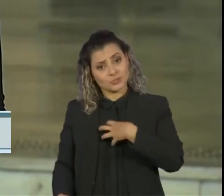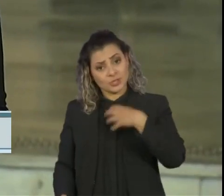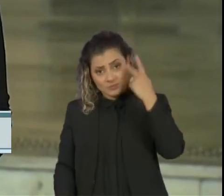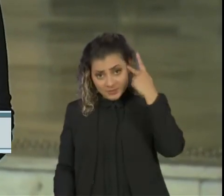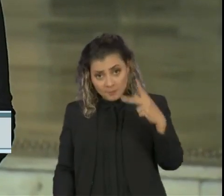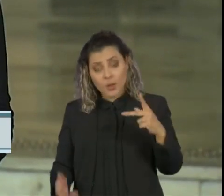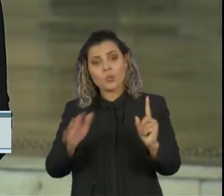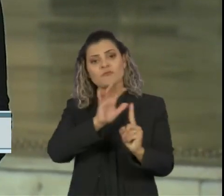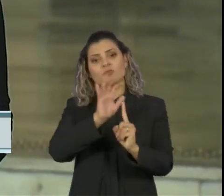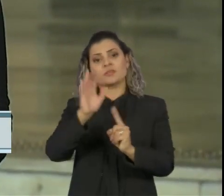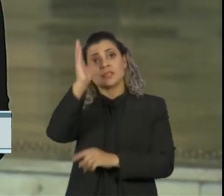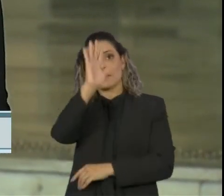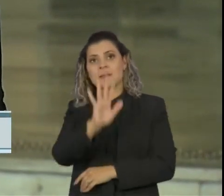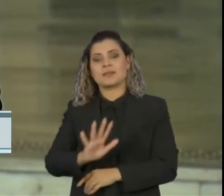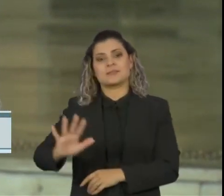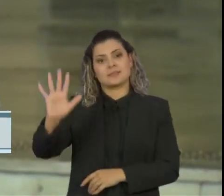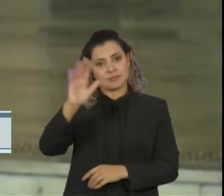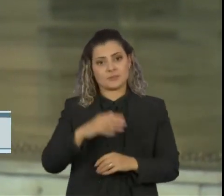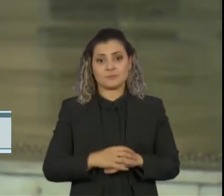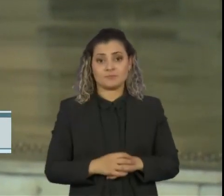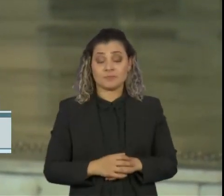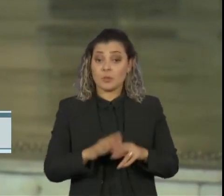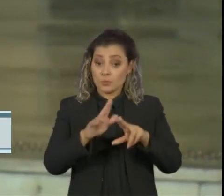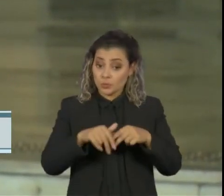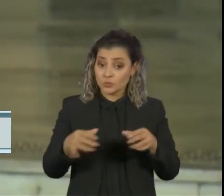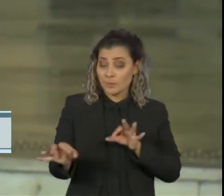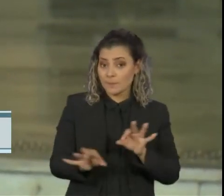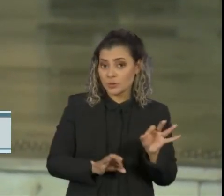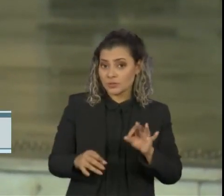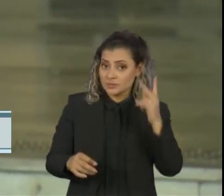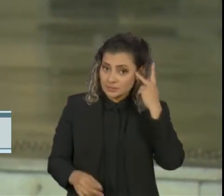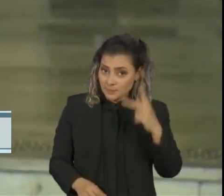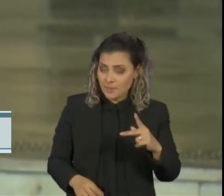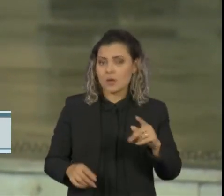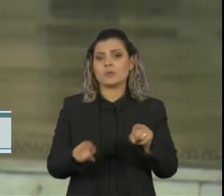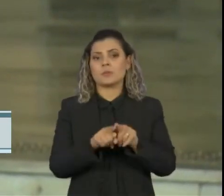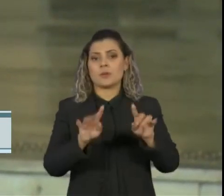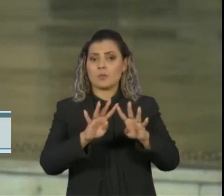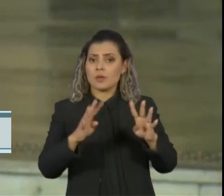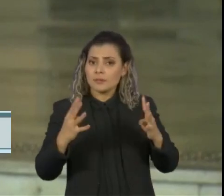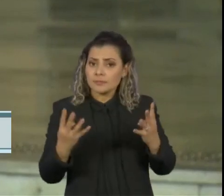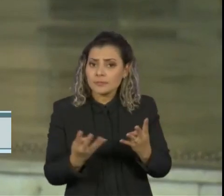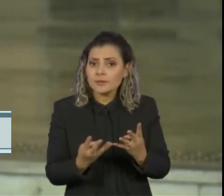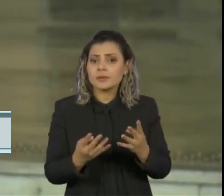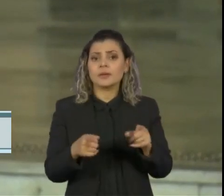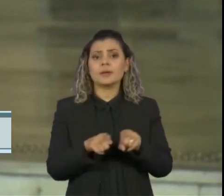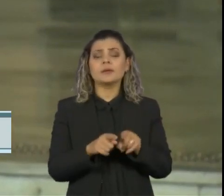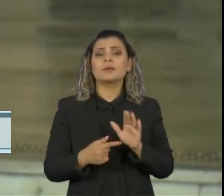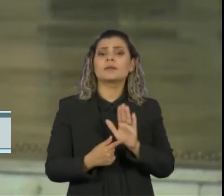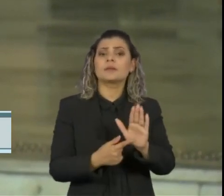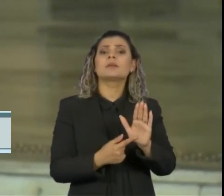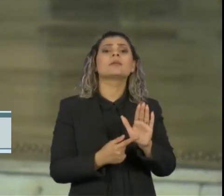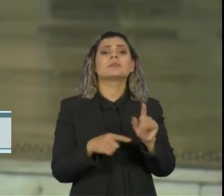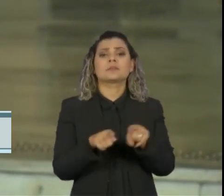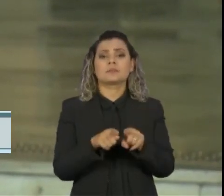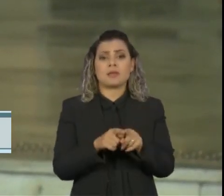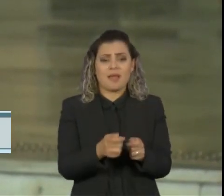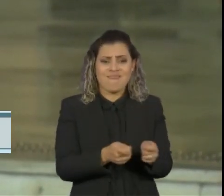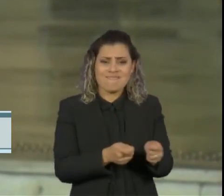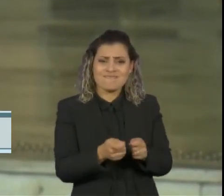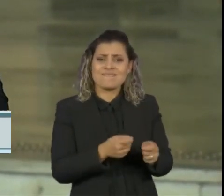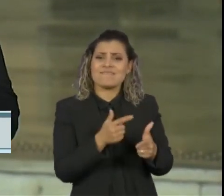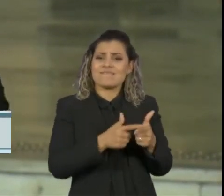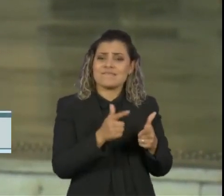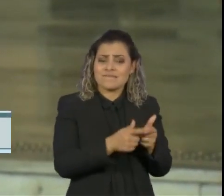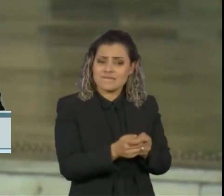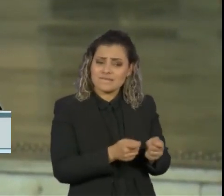contaminando a economia brasileira como um todo. Então, o Plano São Paulo, a gestão da quarentena, o sucesso no enfrentamento dessa crise, são os